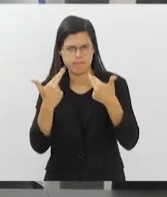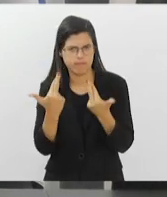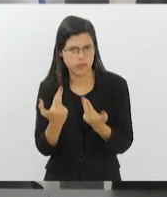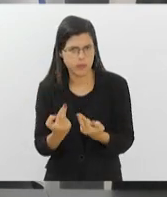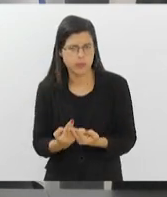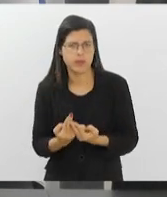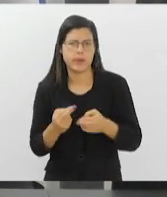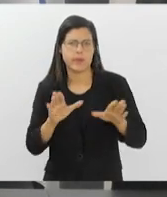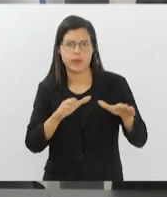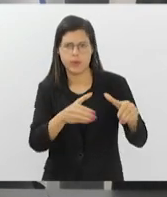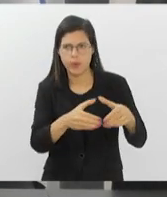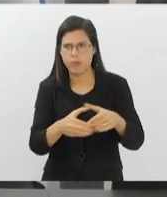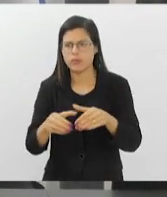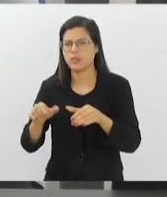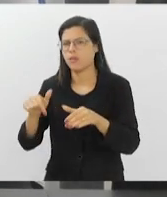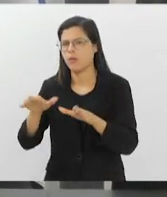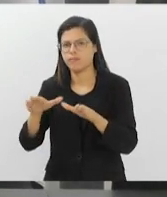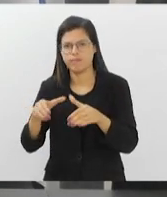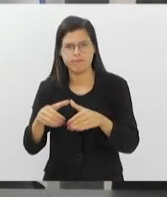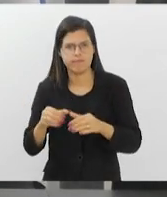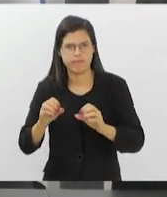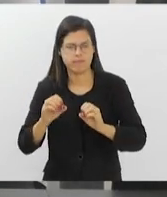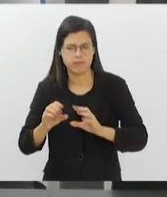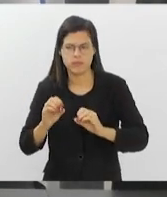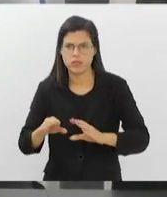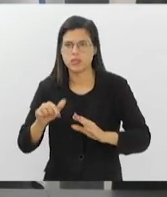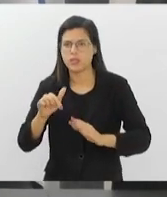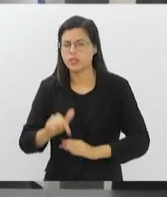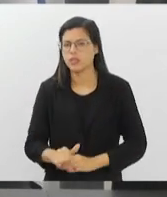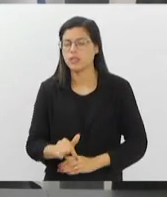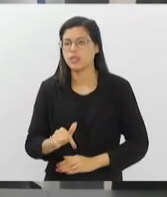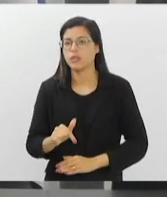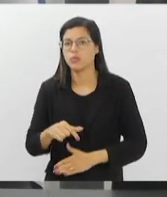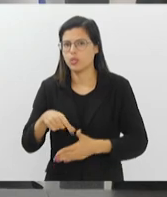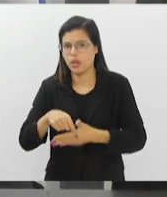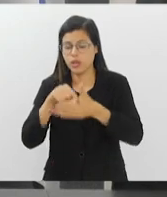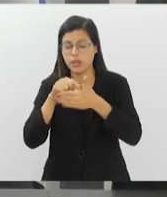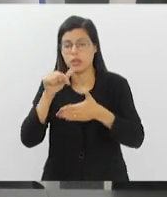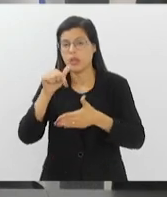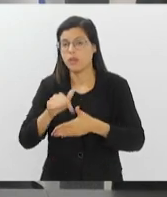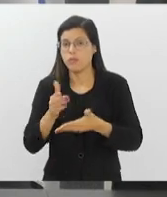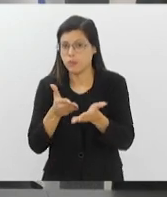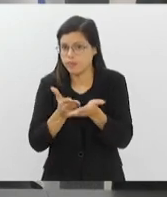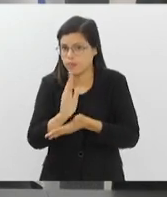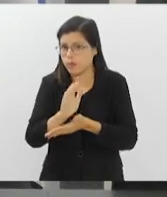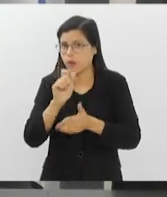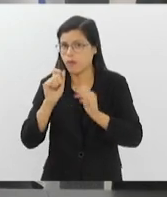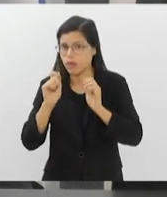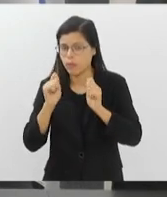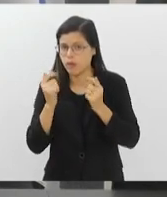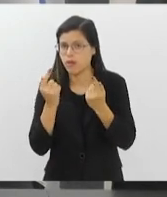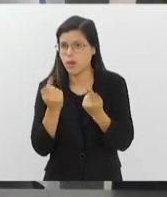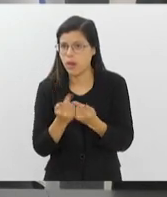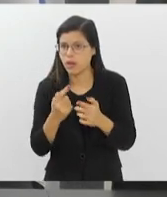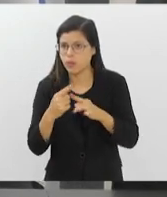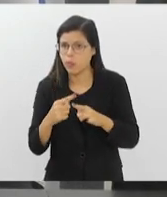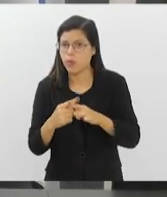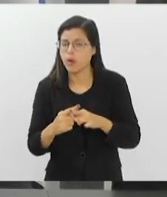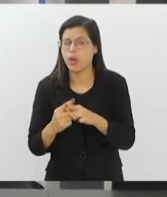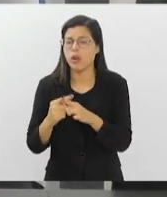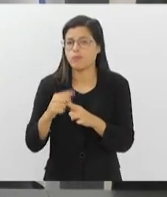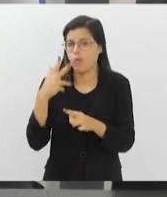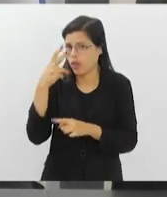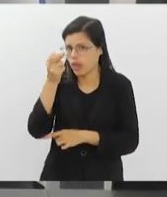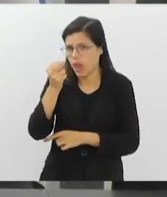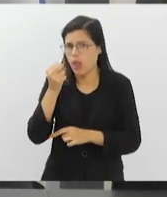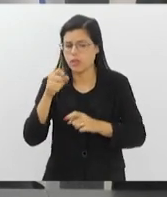Várias reuniões em comissão, colégio de líderes. De forma unânime foi aprovada pelo Parlamento Fluminense, que é uma medida de força para os nossos mandatos. Cada